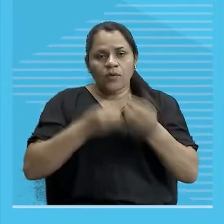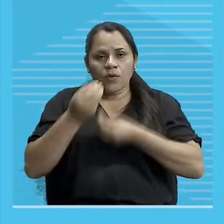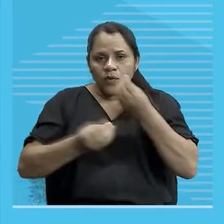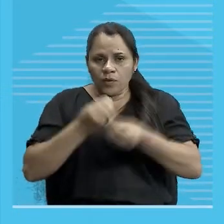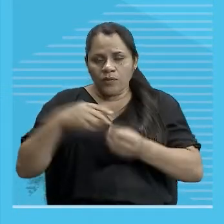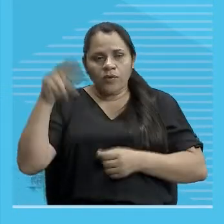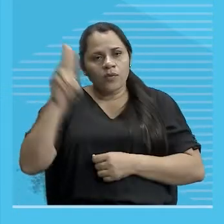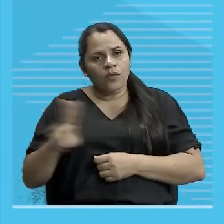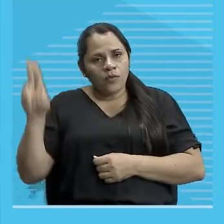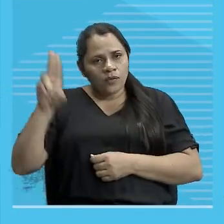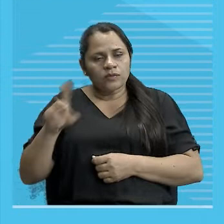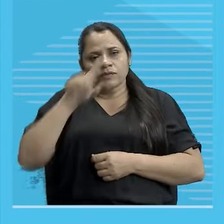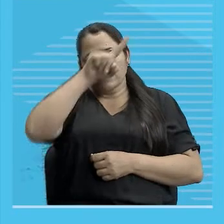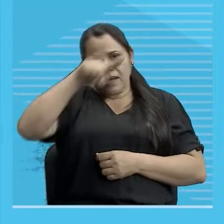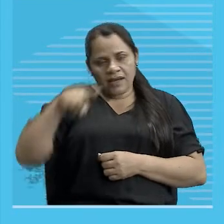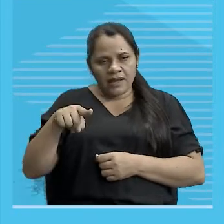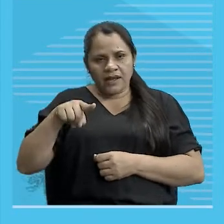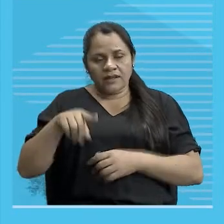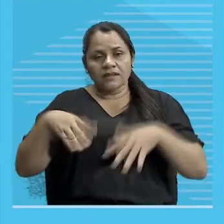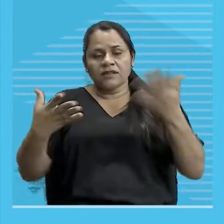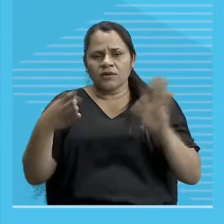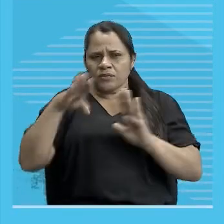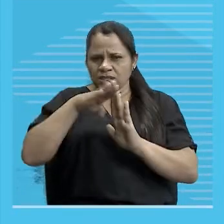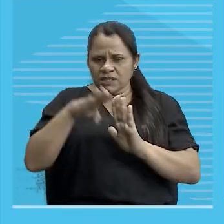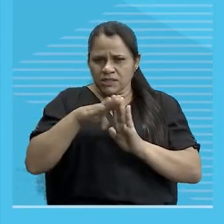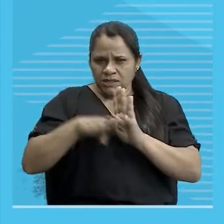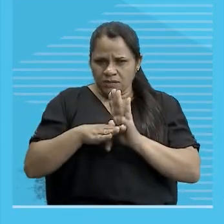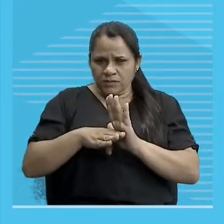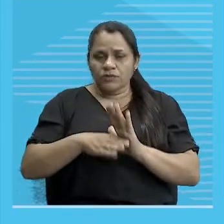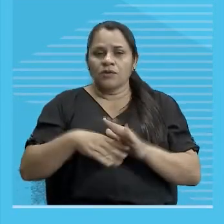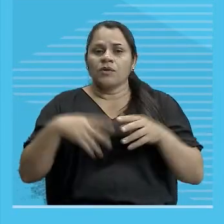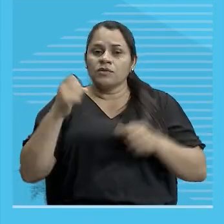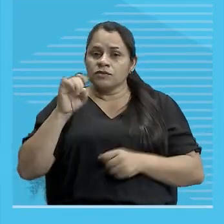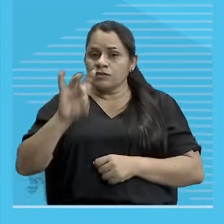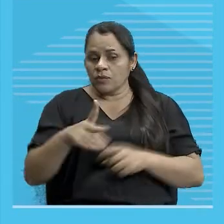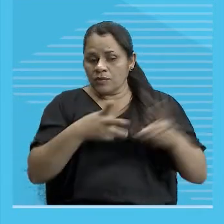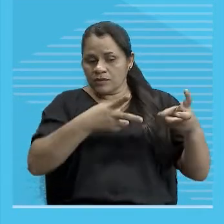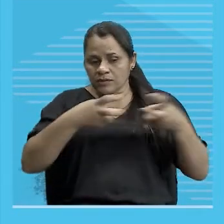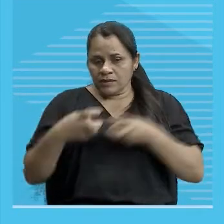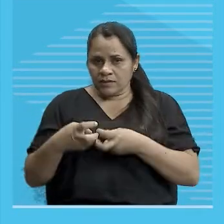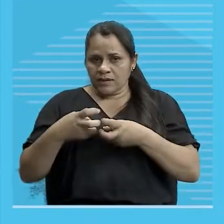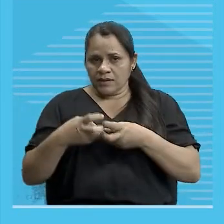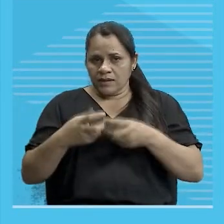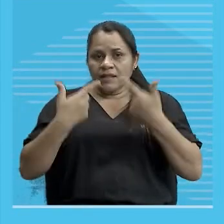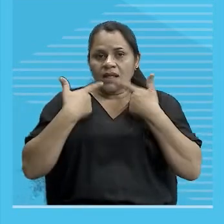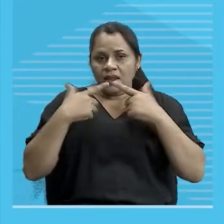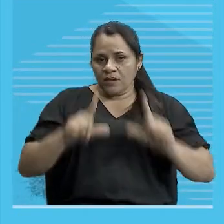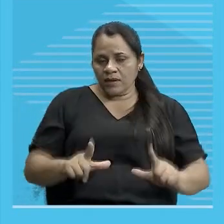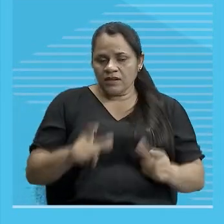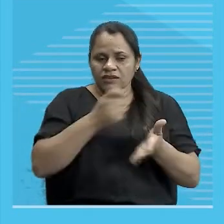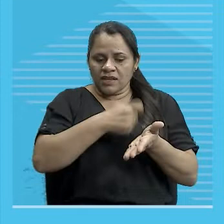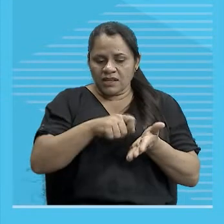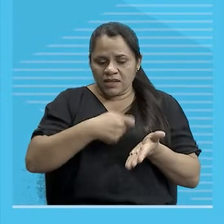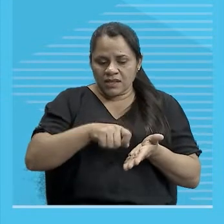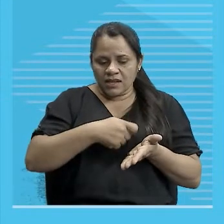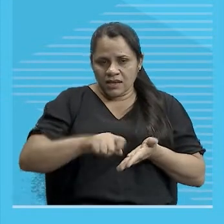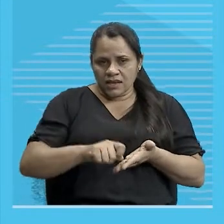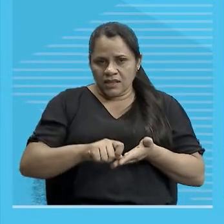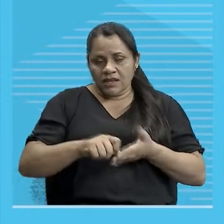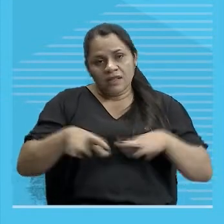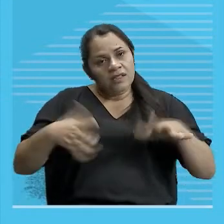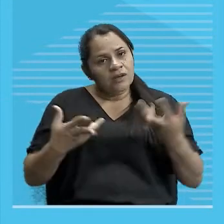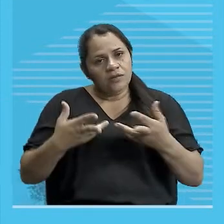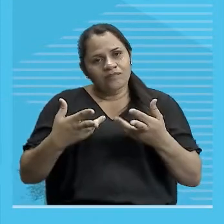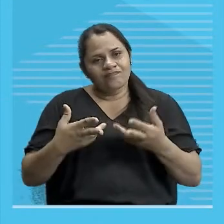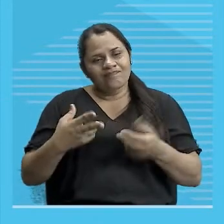crase, princípio esse que só pode ser percebido, evidentemente, na linguagem escrita. Não dá para perceber a